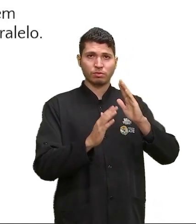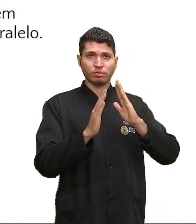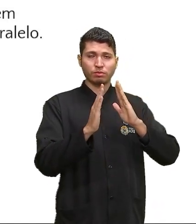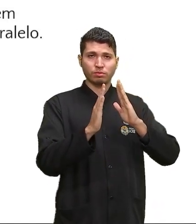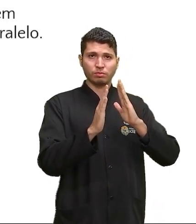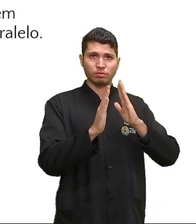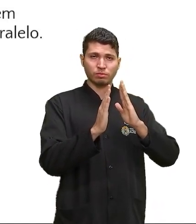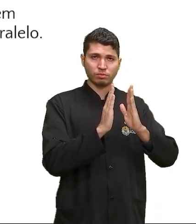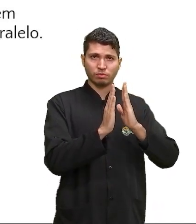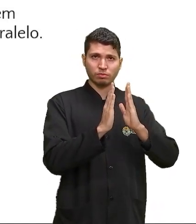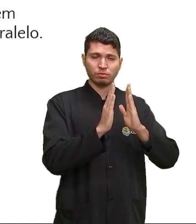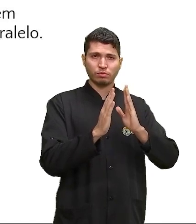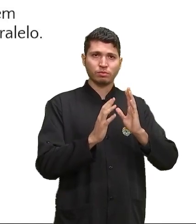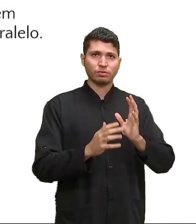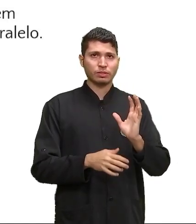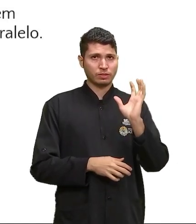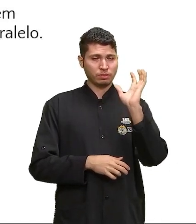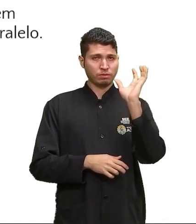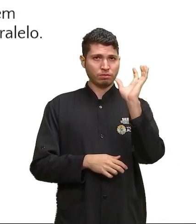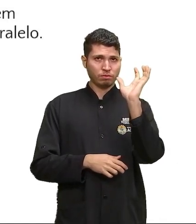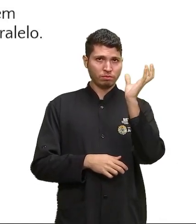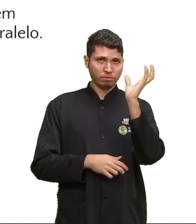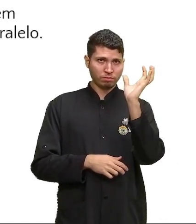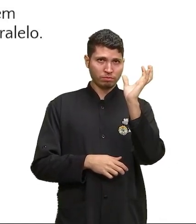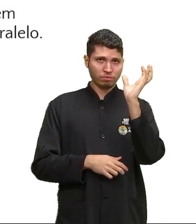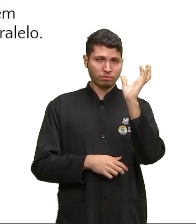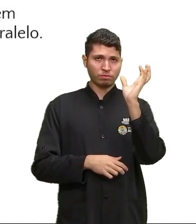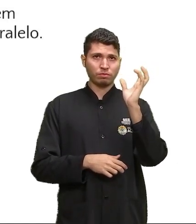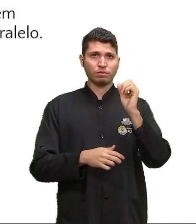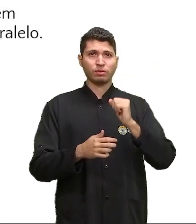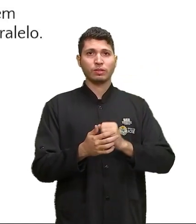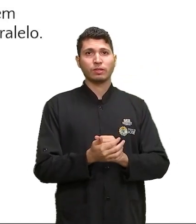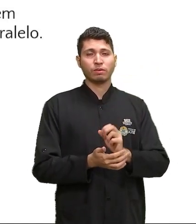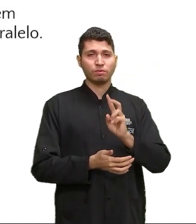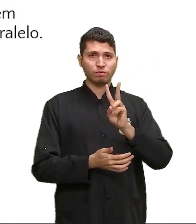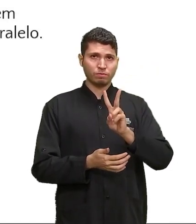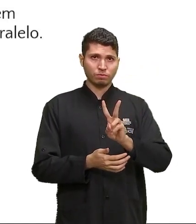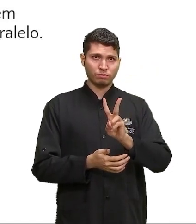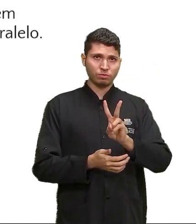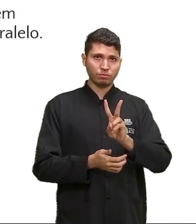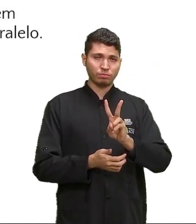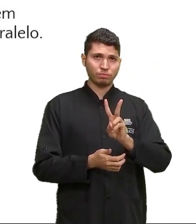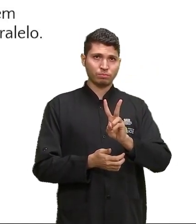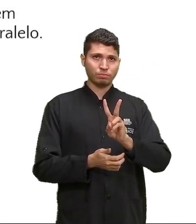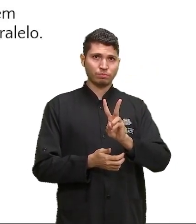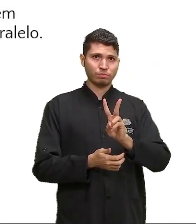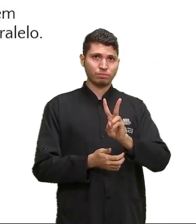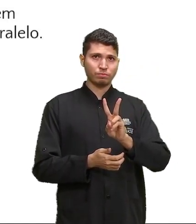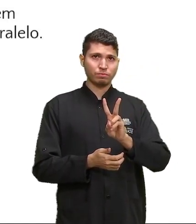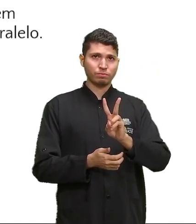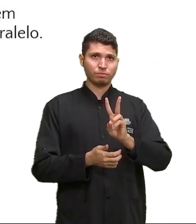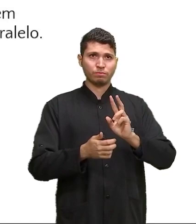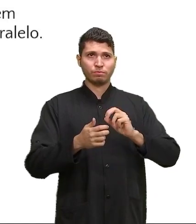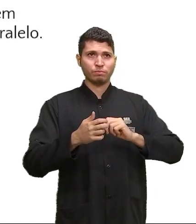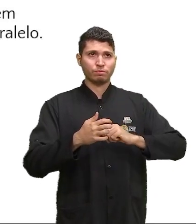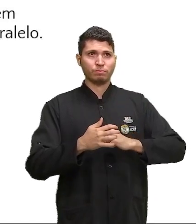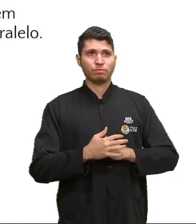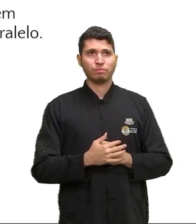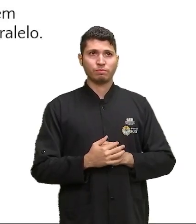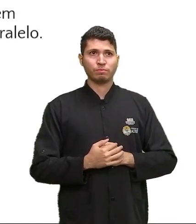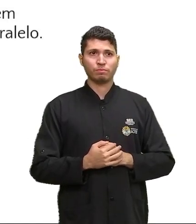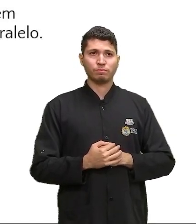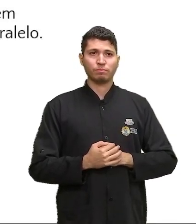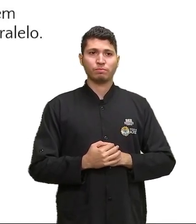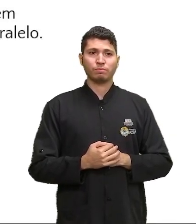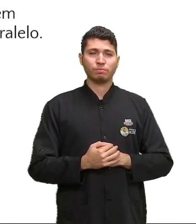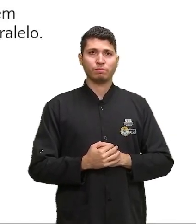está entre a lâmpada, que seria a nossa resistência, e o voltímetro, que seria a nossa fonte de medir tensão, nosso equipamento de